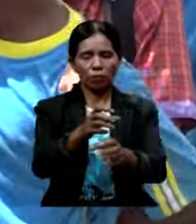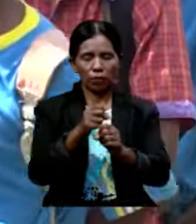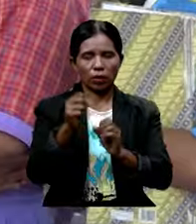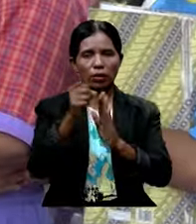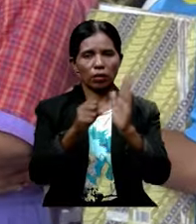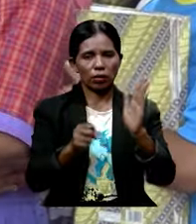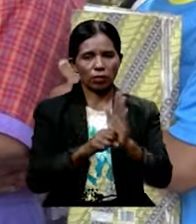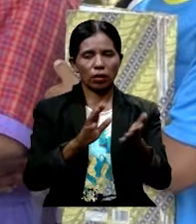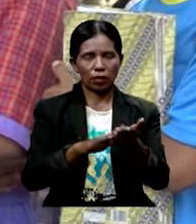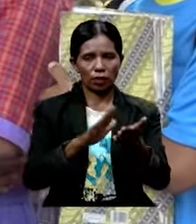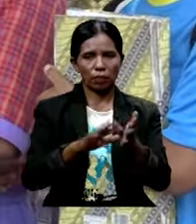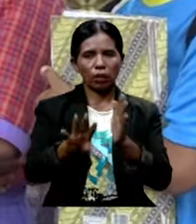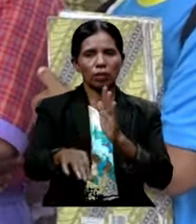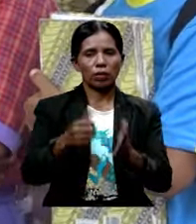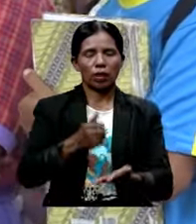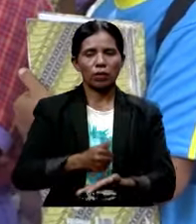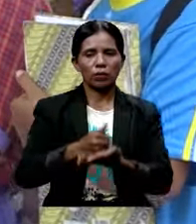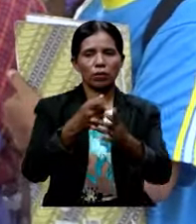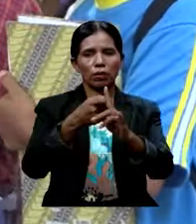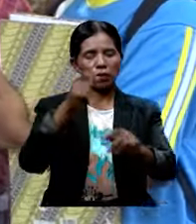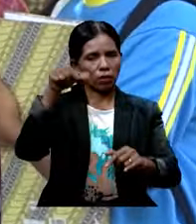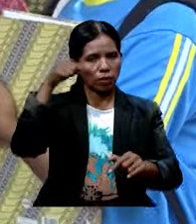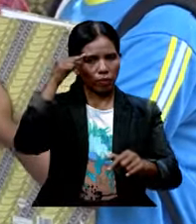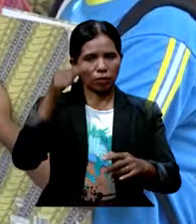refere onde bela reta na apoio husi governo